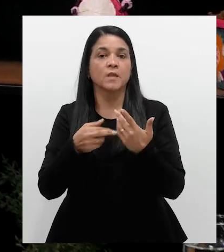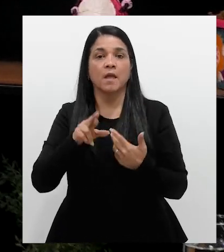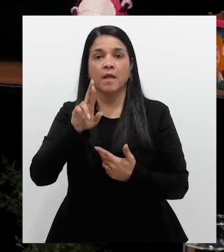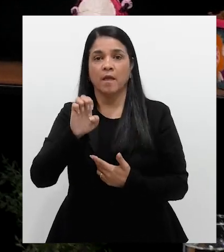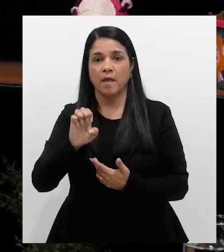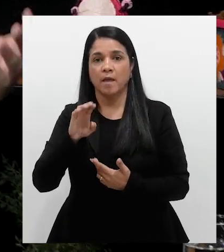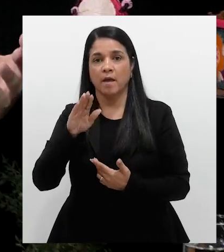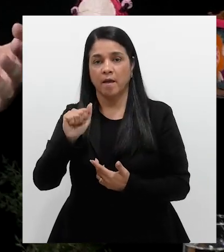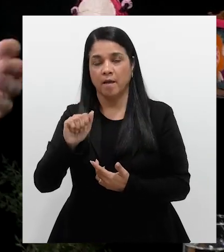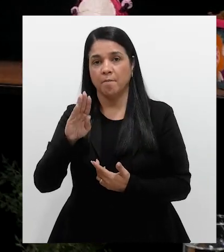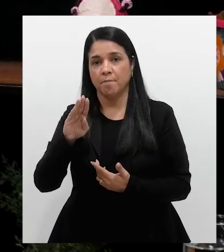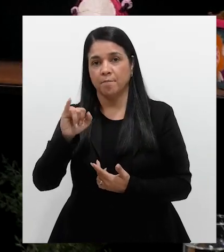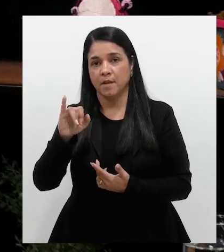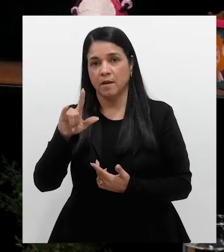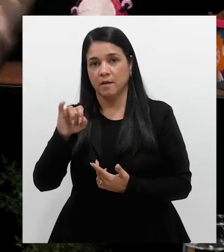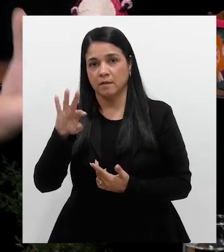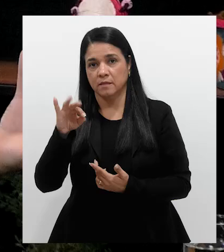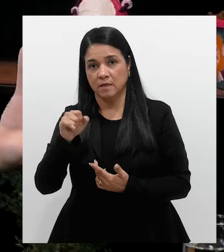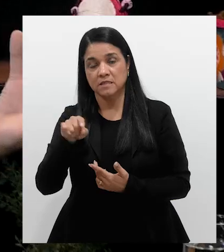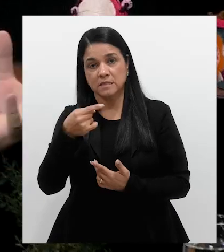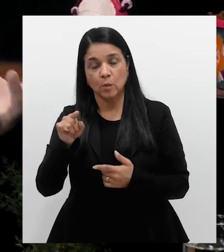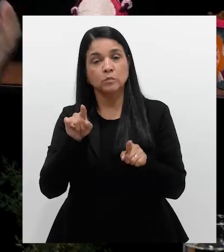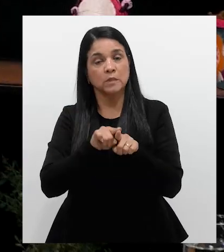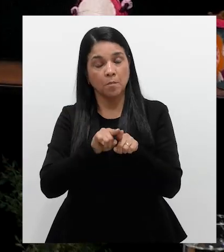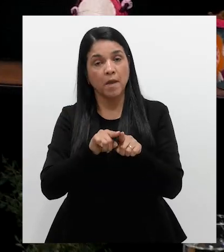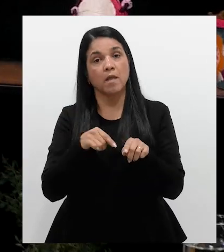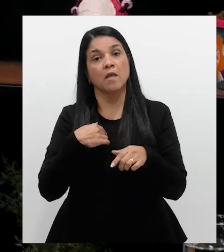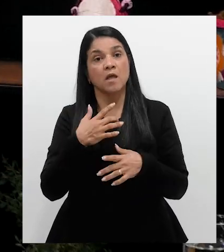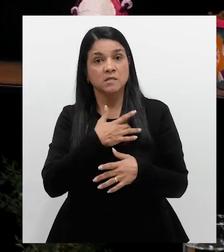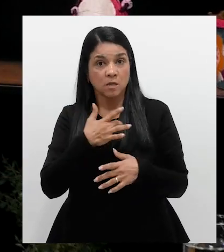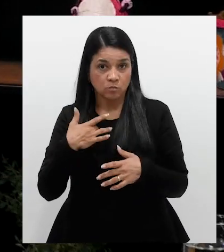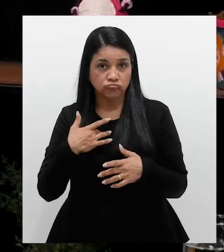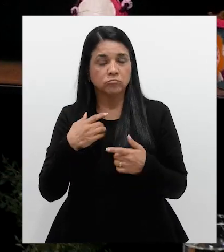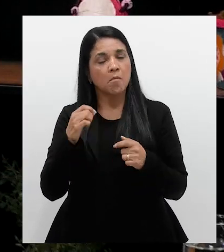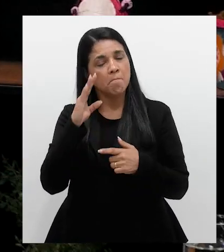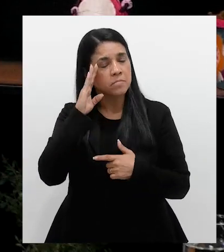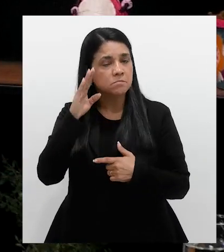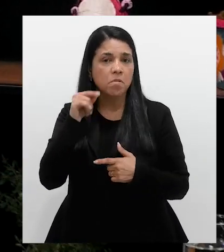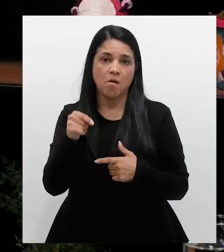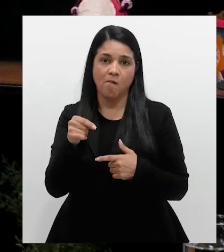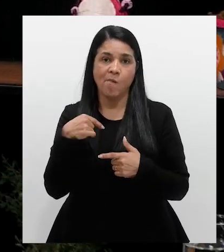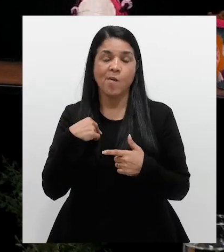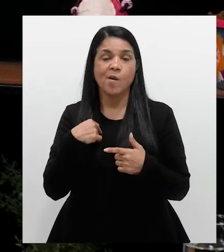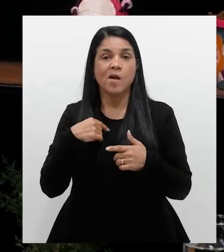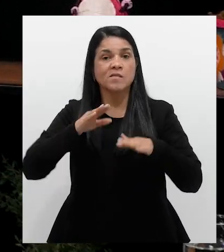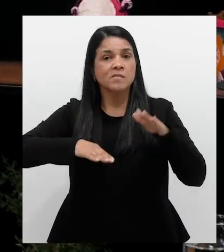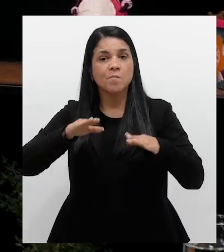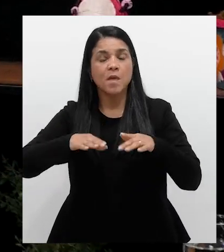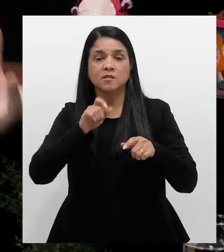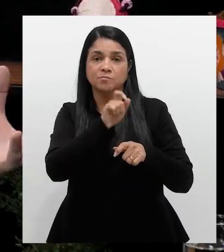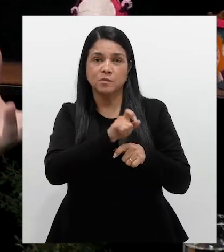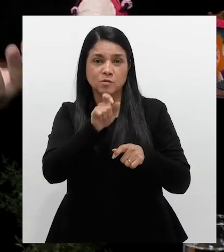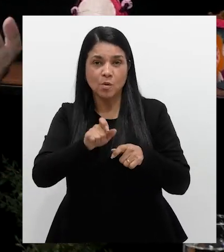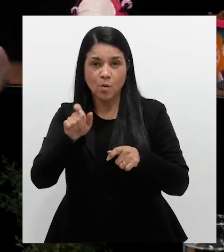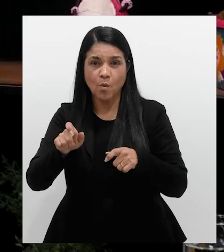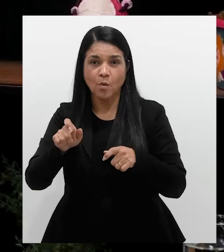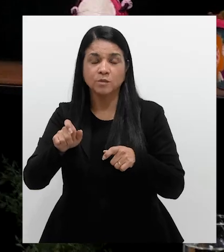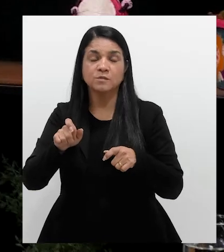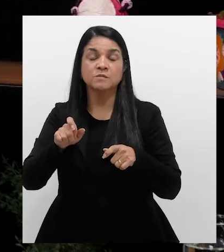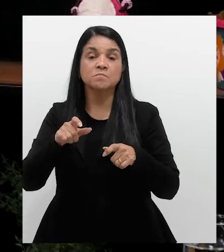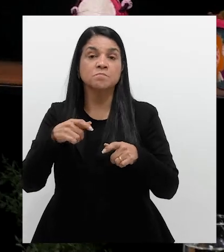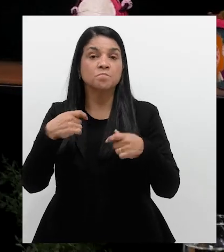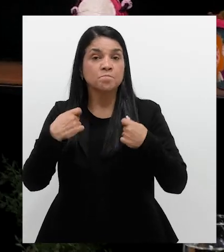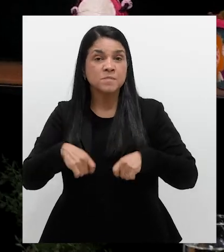previne, a gente promove saúde, mas infelizmente nem todos, né, dependem só disso. Muitas